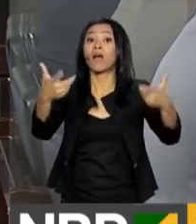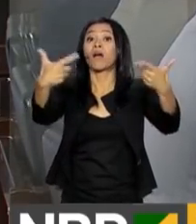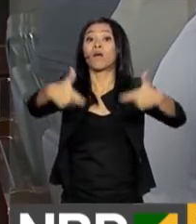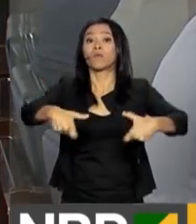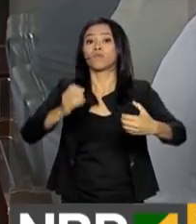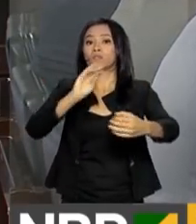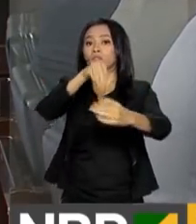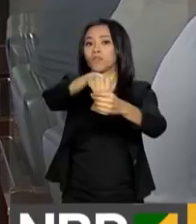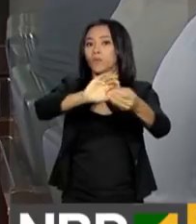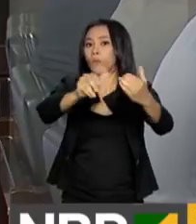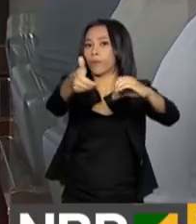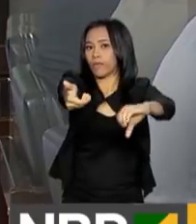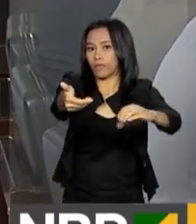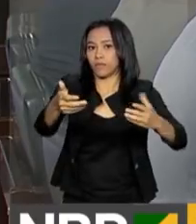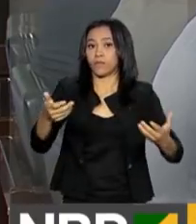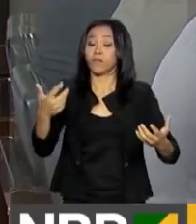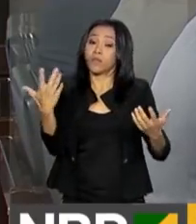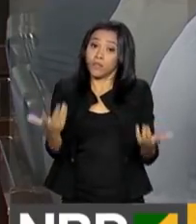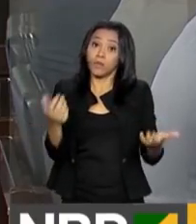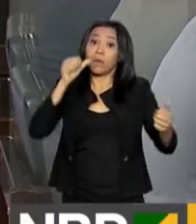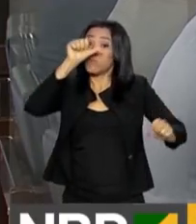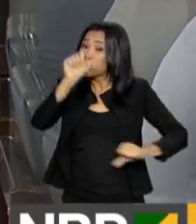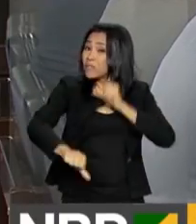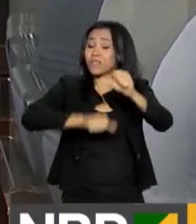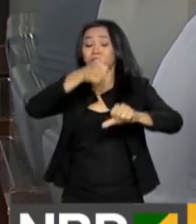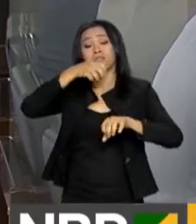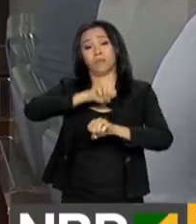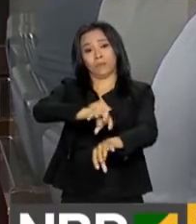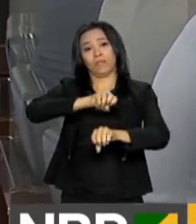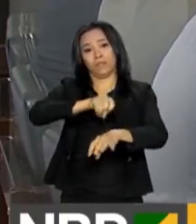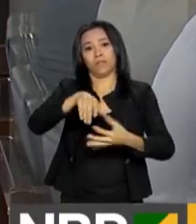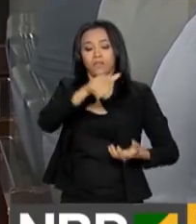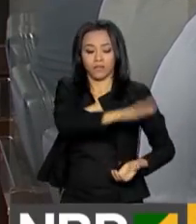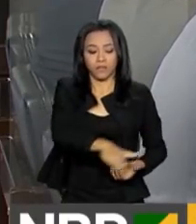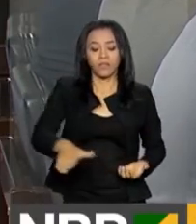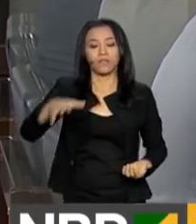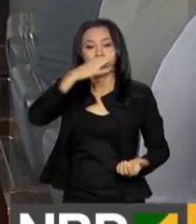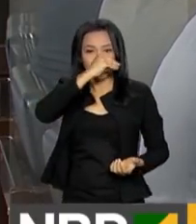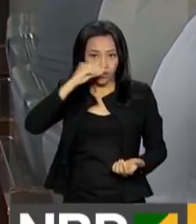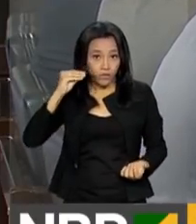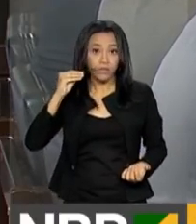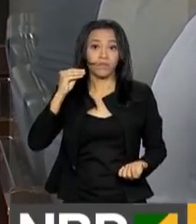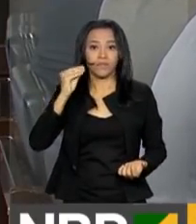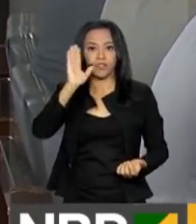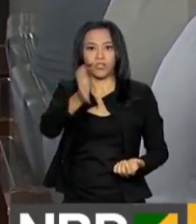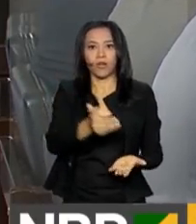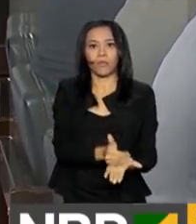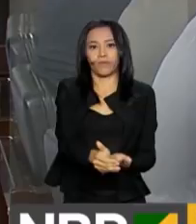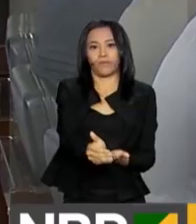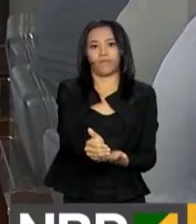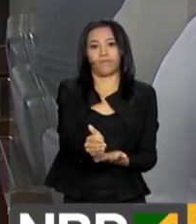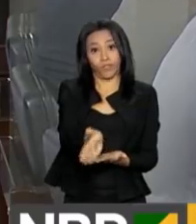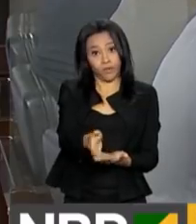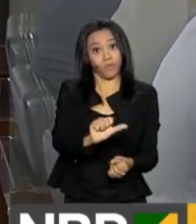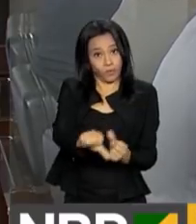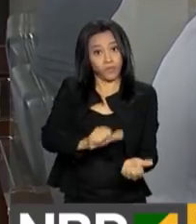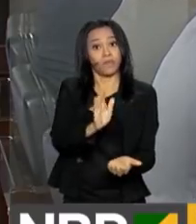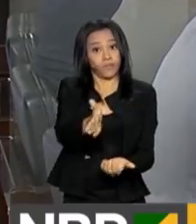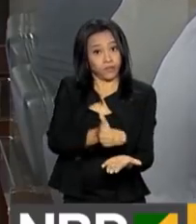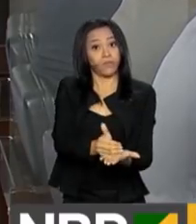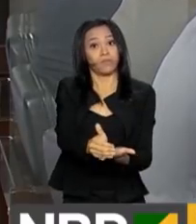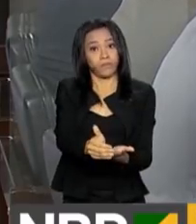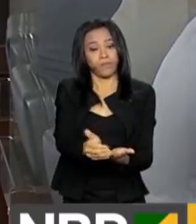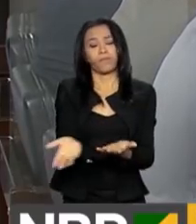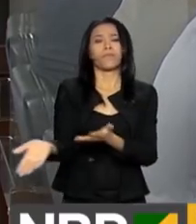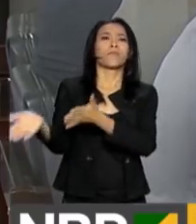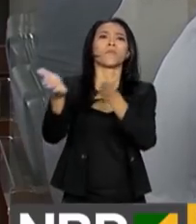nacional e portanto a mudança da educação das nossas crianças e jovens já começou ainda no